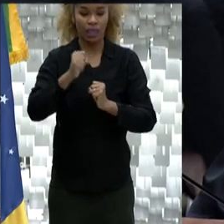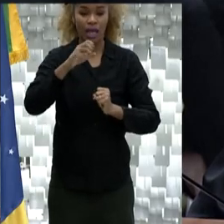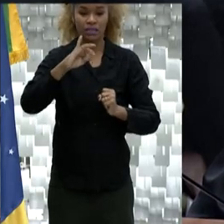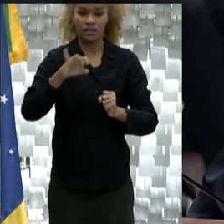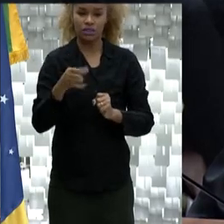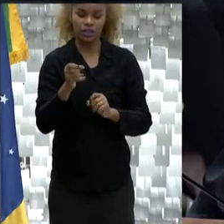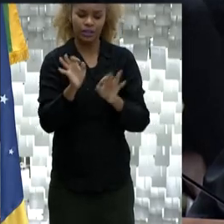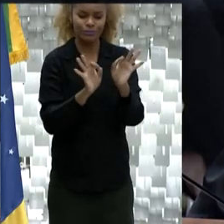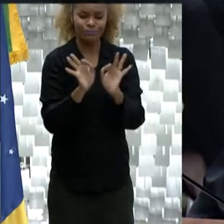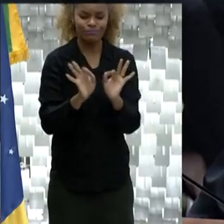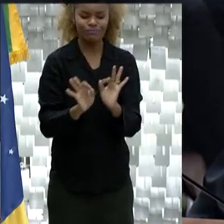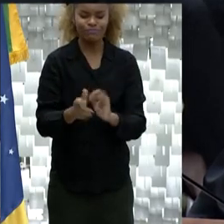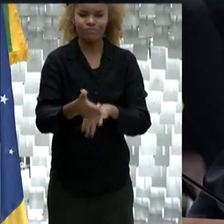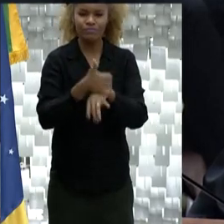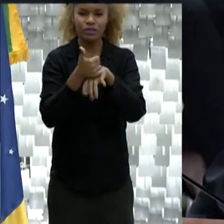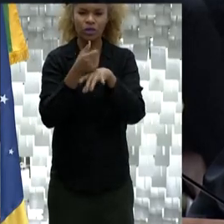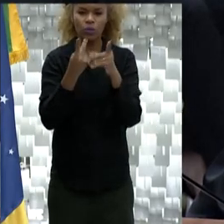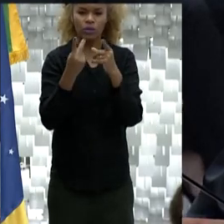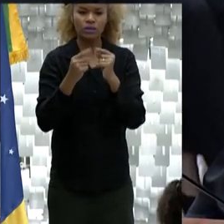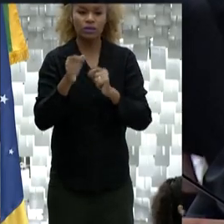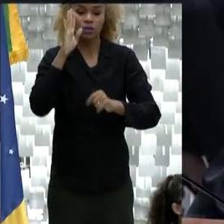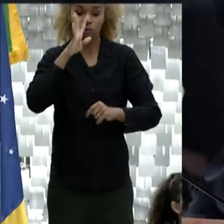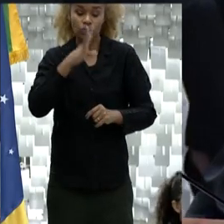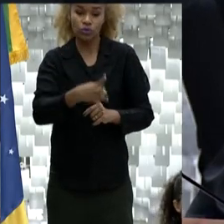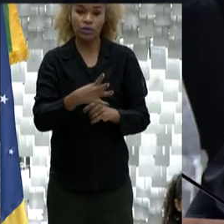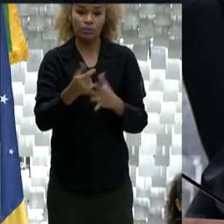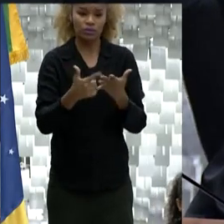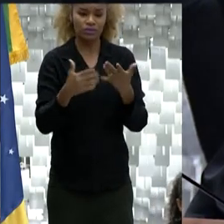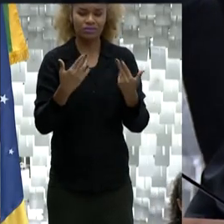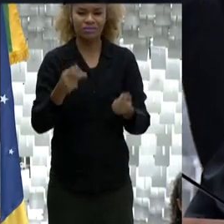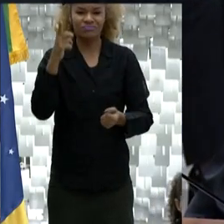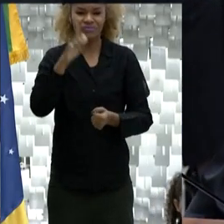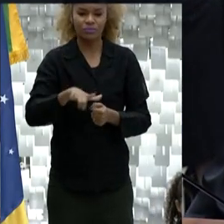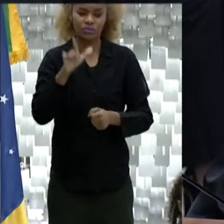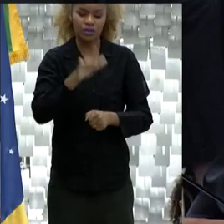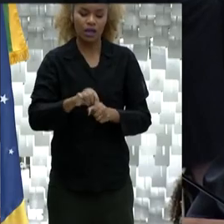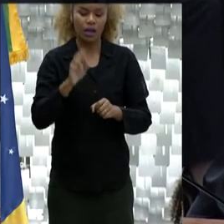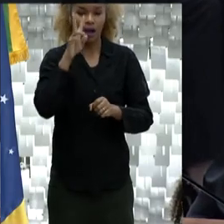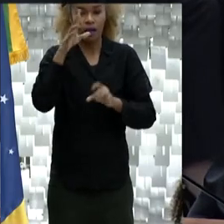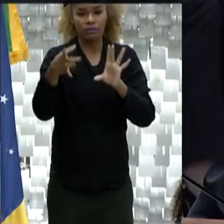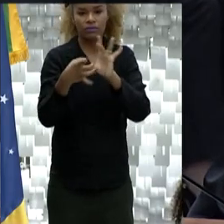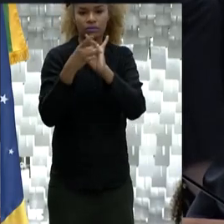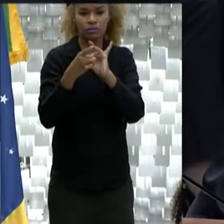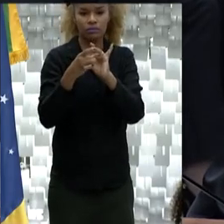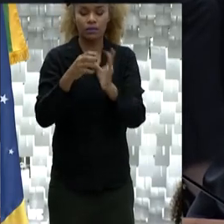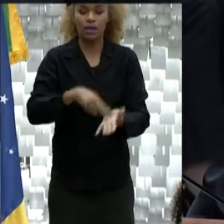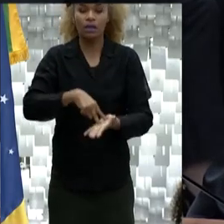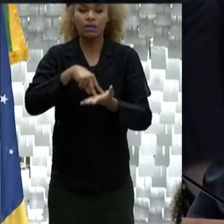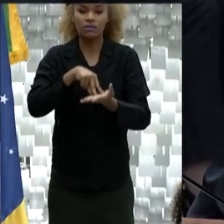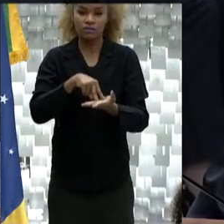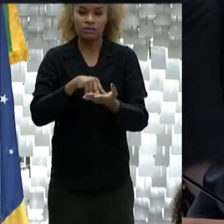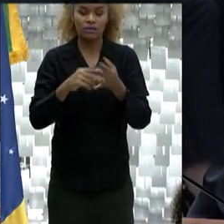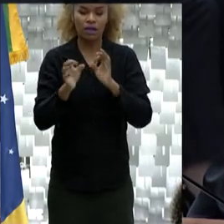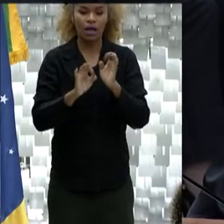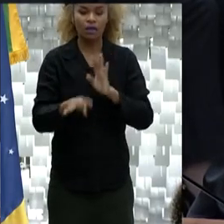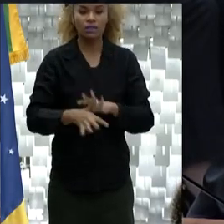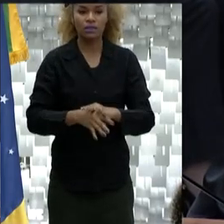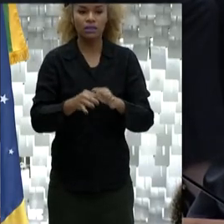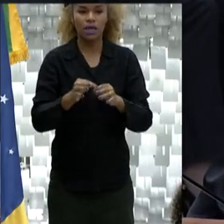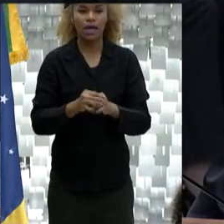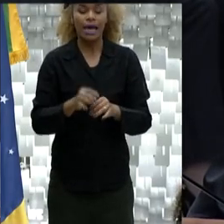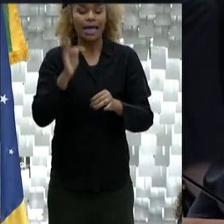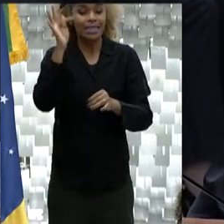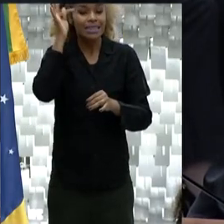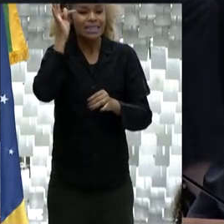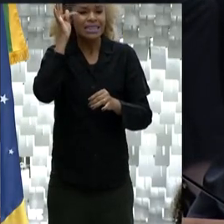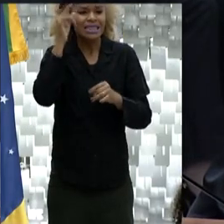julgamentos de recurso especial repetitivo com força vinculante, fixando as teses que serão aplicadas